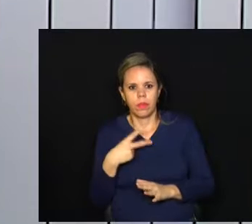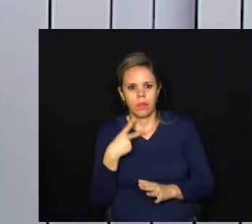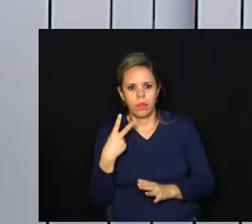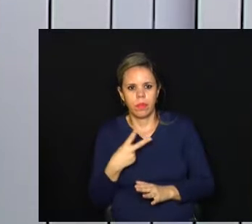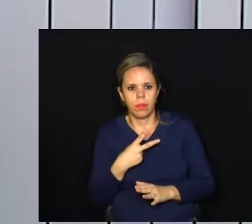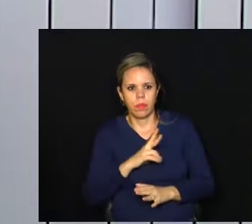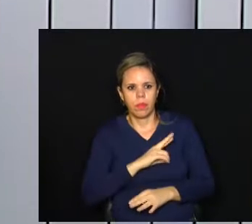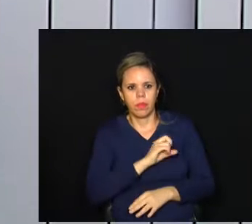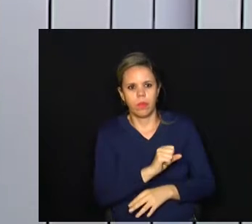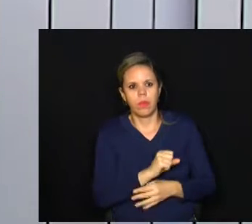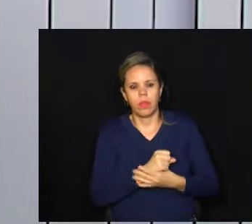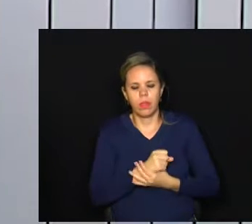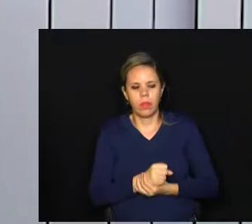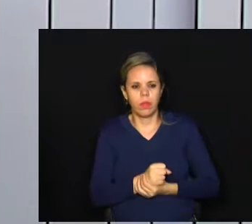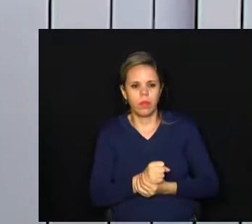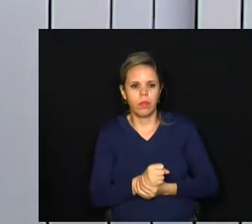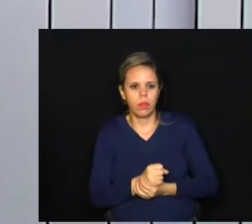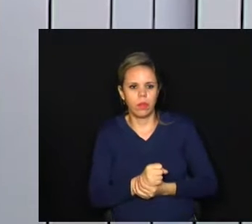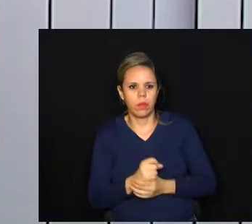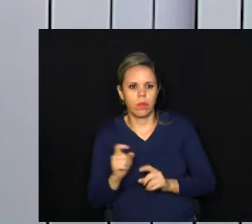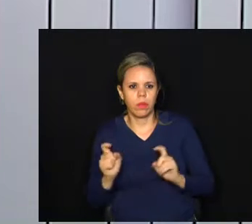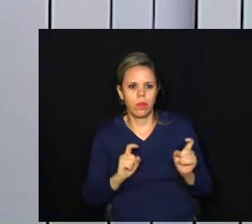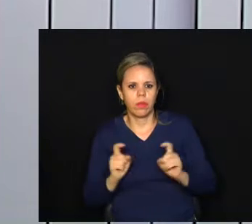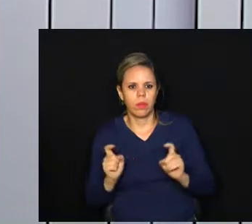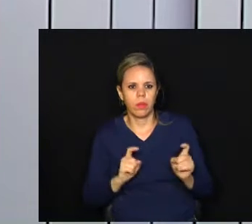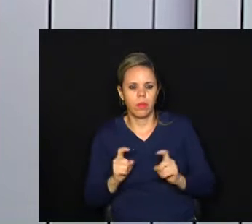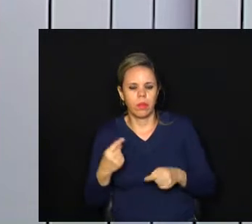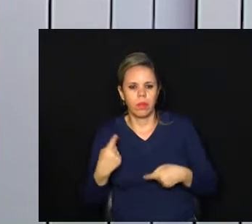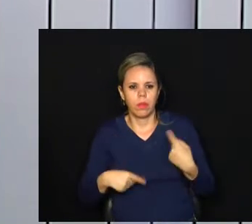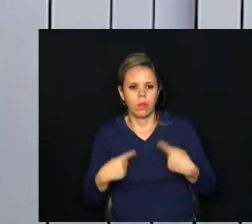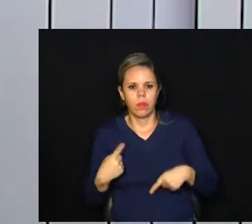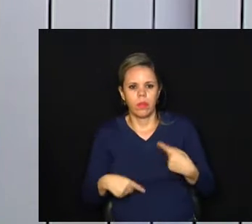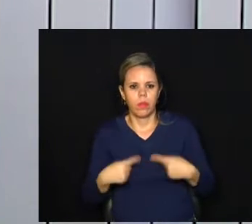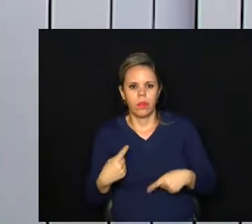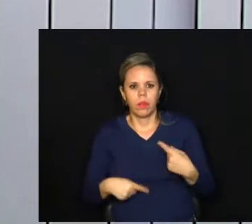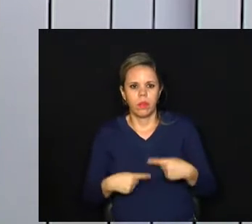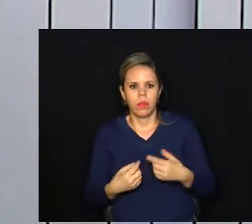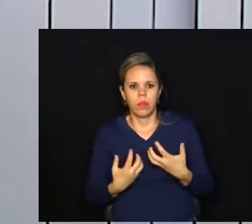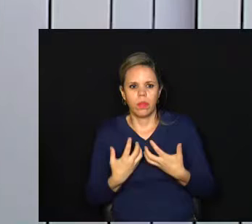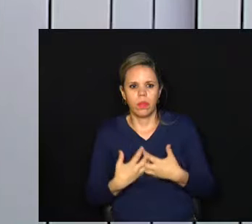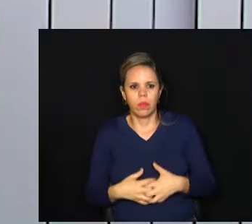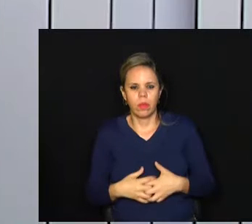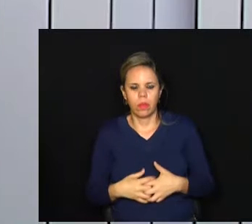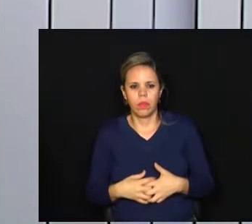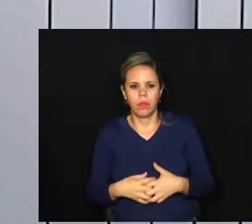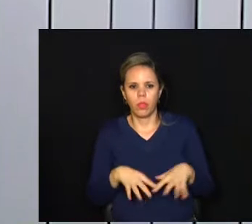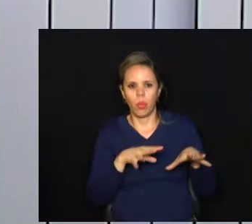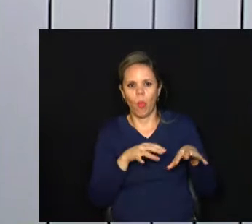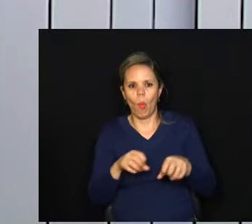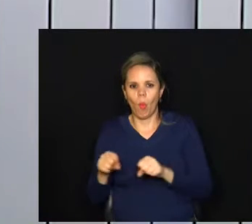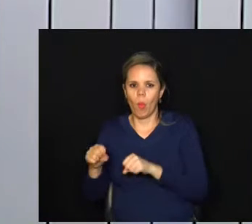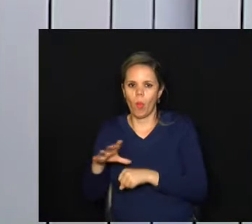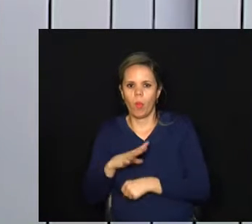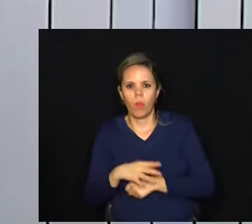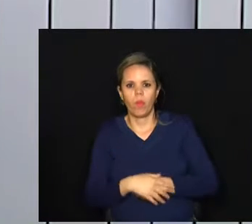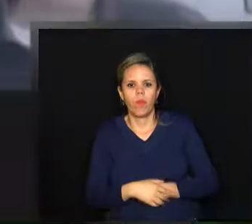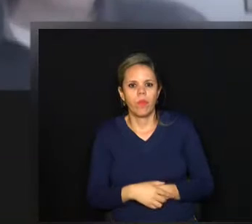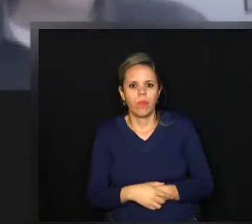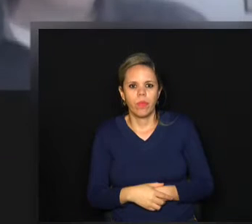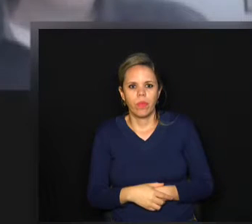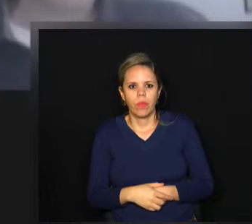Luiz Rossini, realizou uma reunião para discutir os efeitos da estiagem aqui na região.